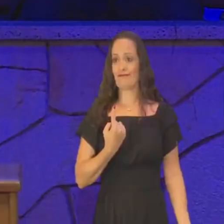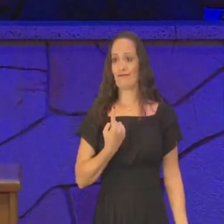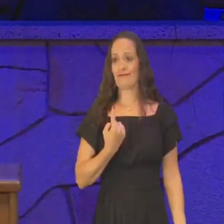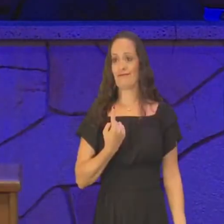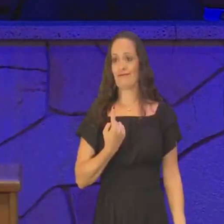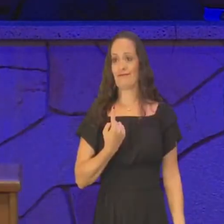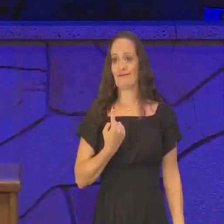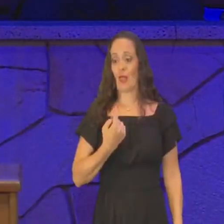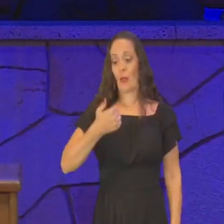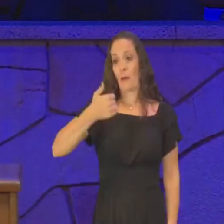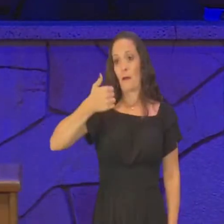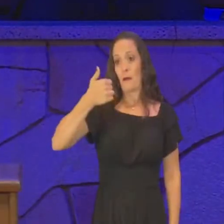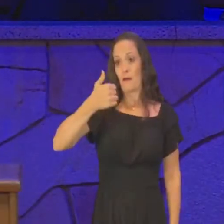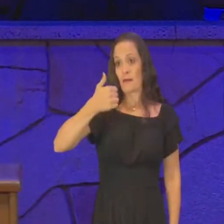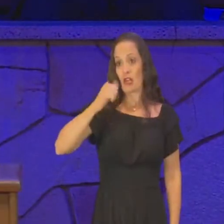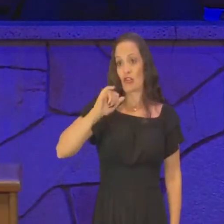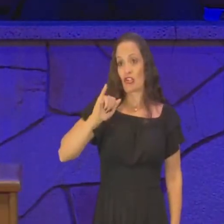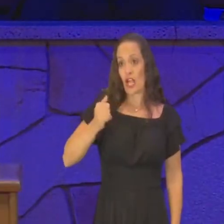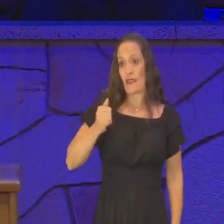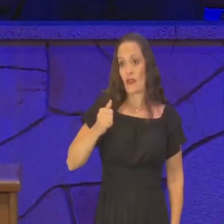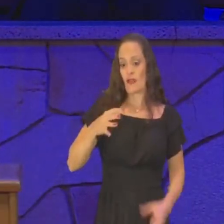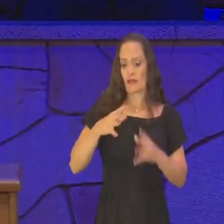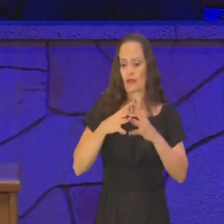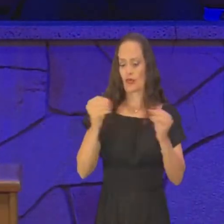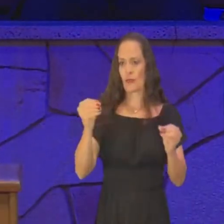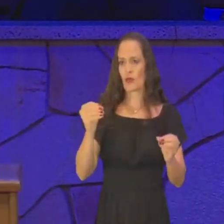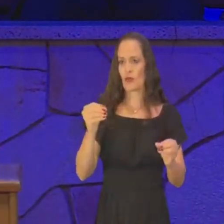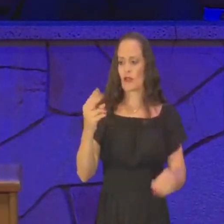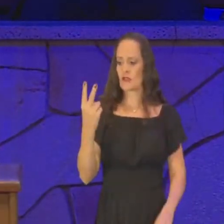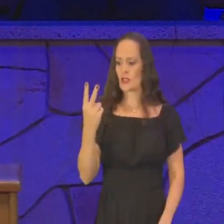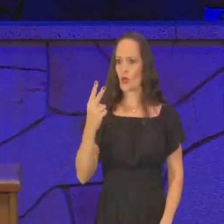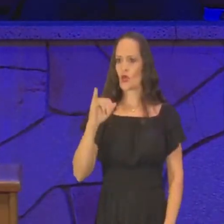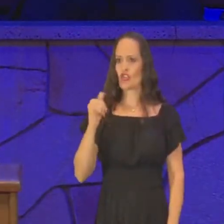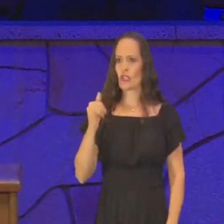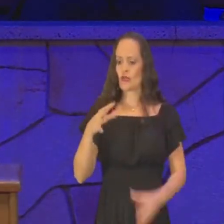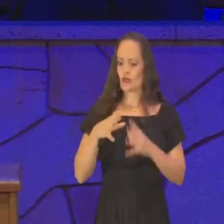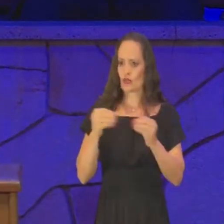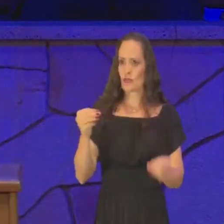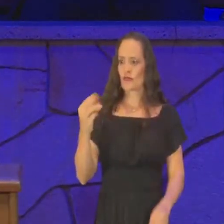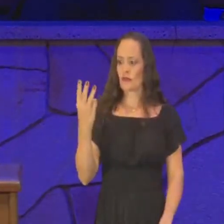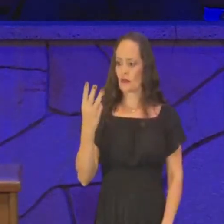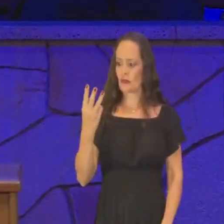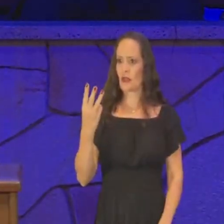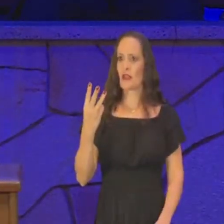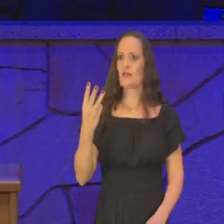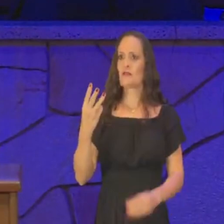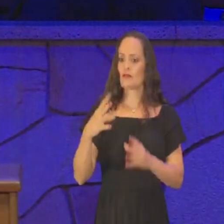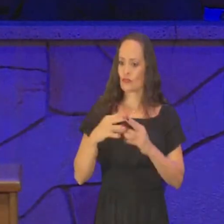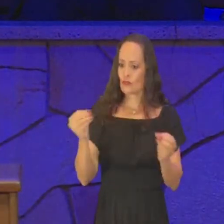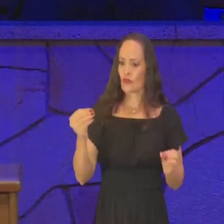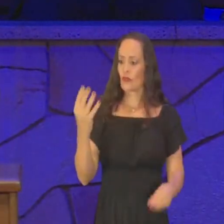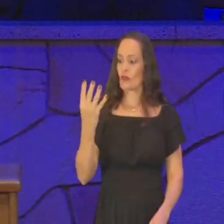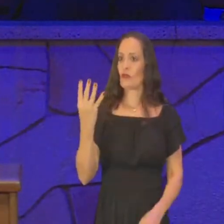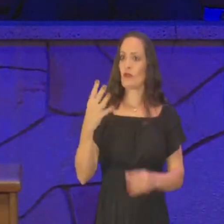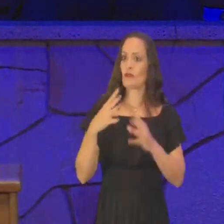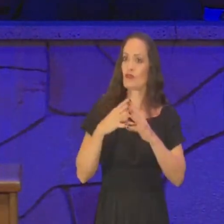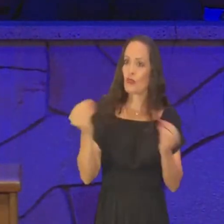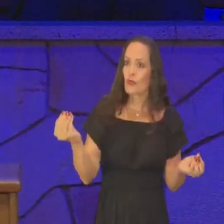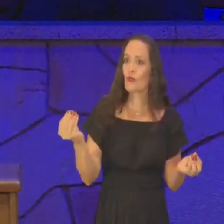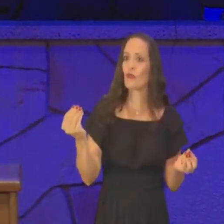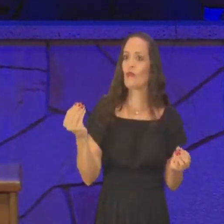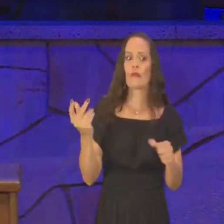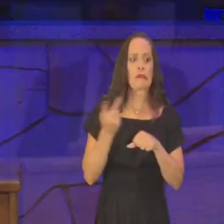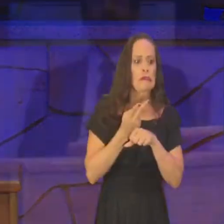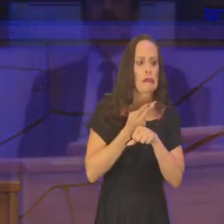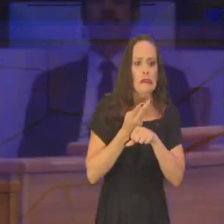1º de janeiro, desaparecido. 2º de janeiro, desaparecido. Dia 3 de janeiro, desaparecido. Dia 4 de janeiro, ninguém